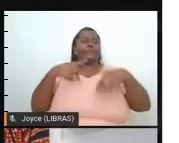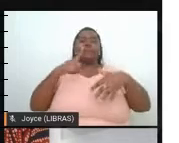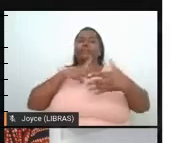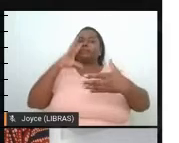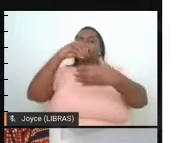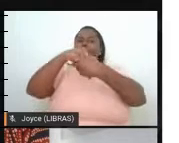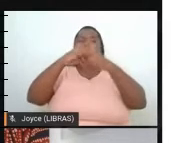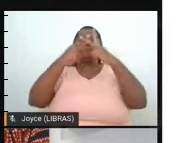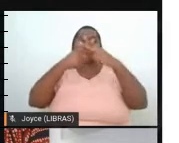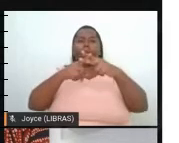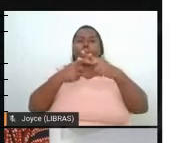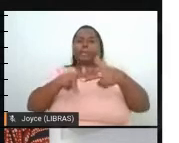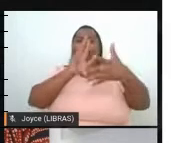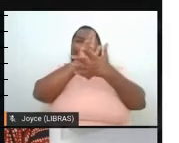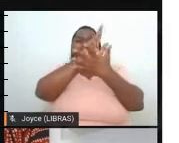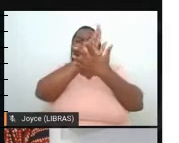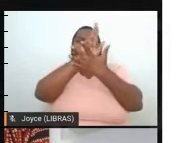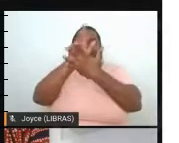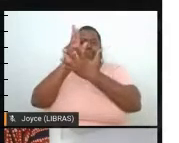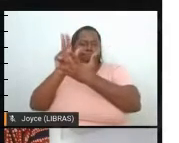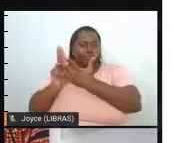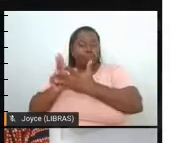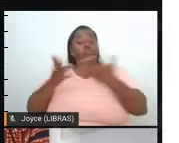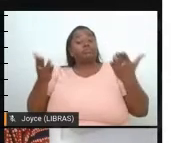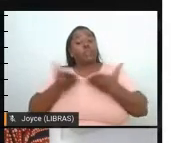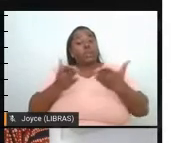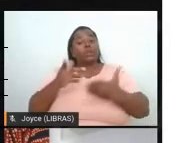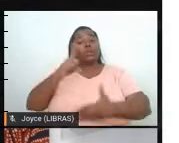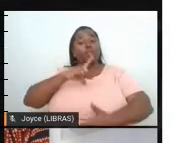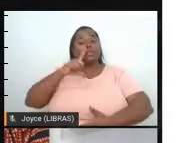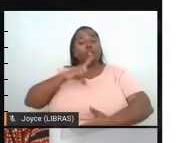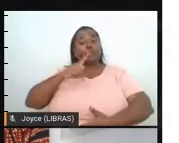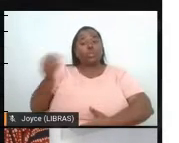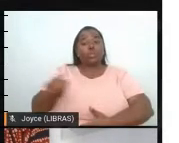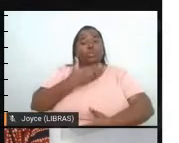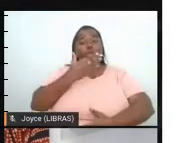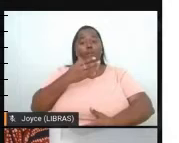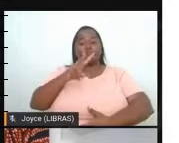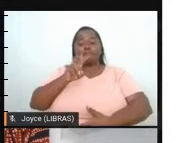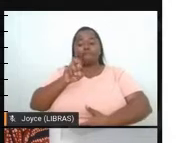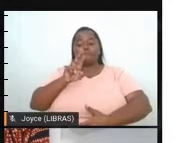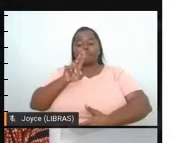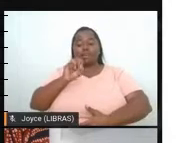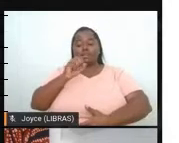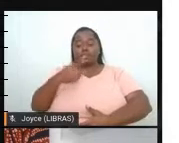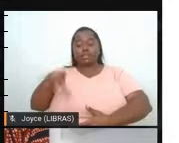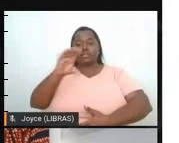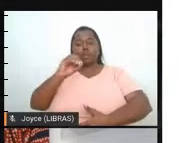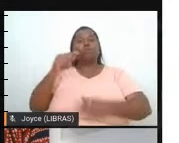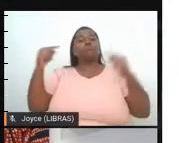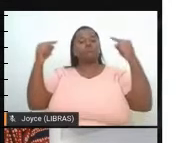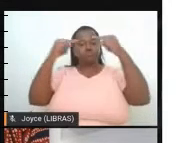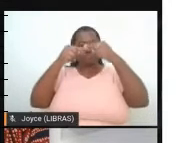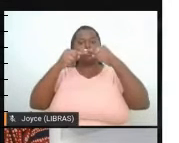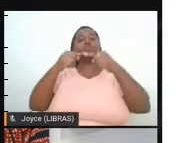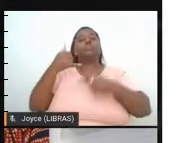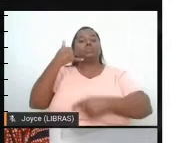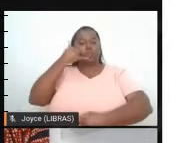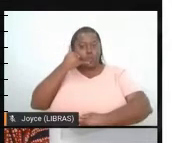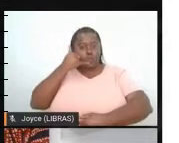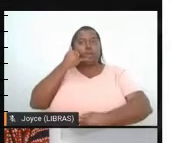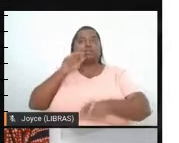ferramentas, tá? E agora nós estamos até com a versão nova, que é compatível com o smartphone. Então, quando a gente prepara todas